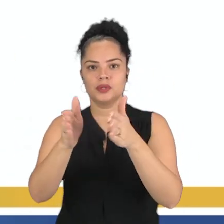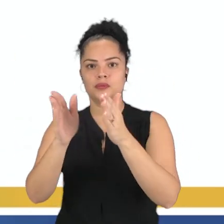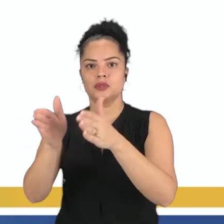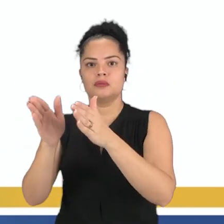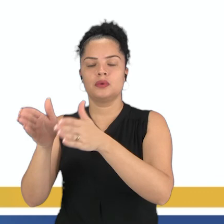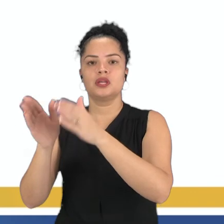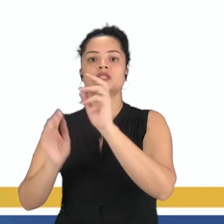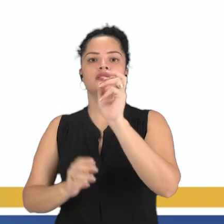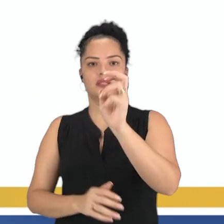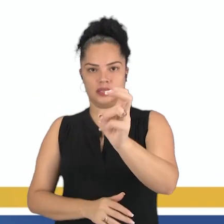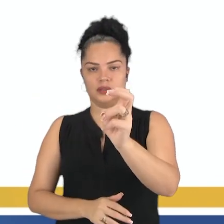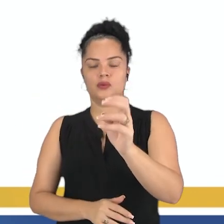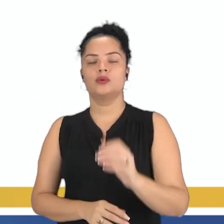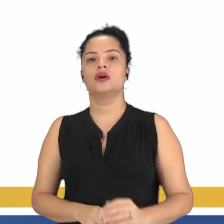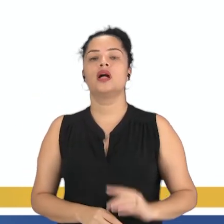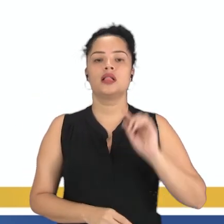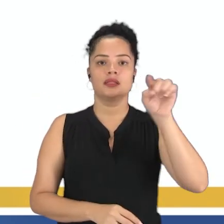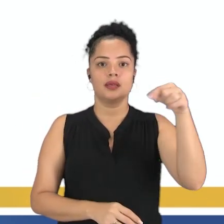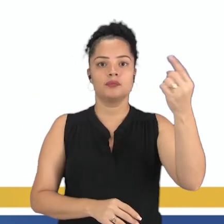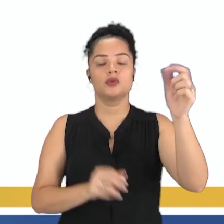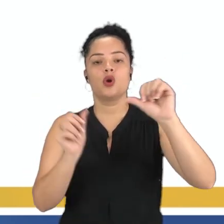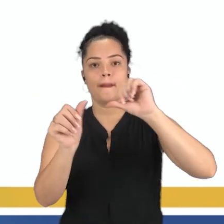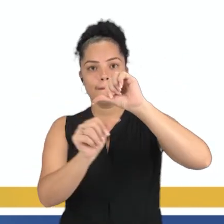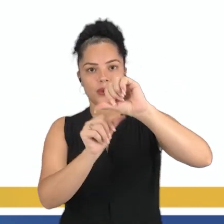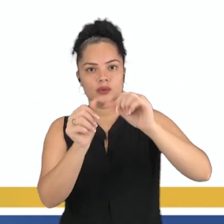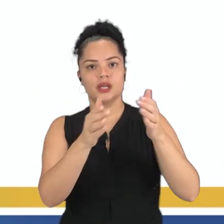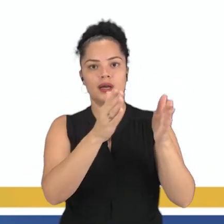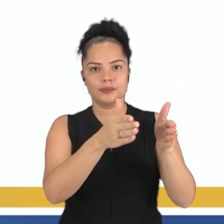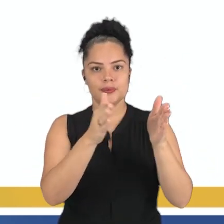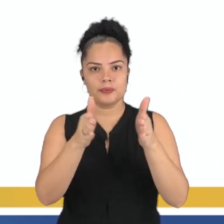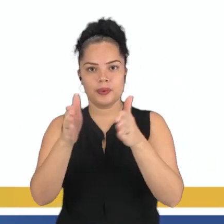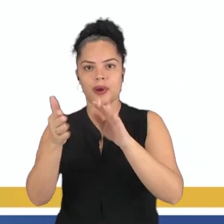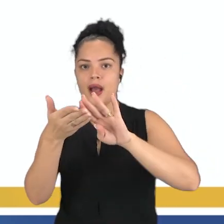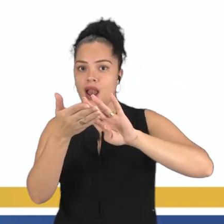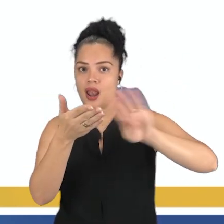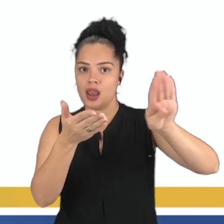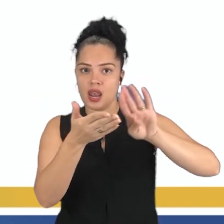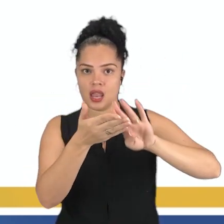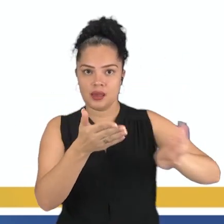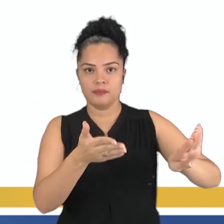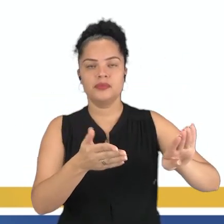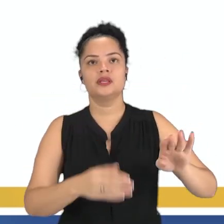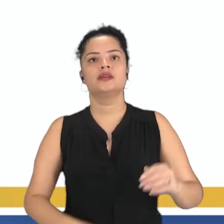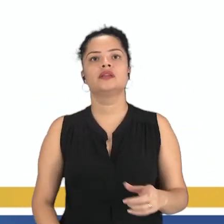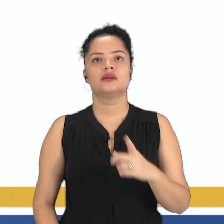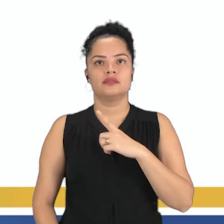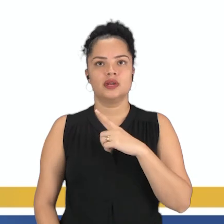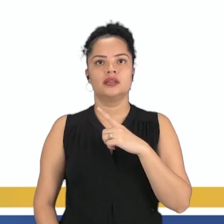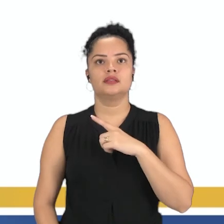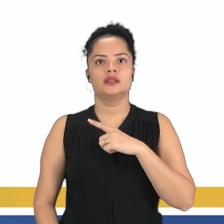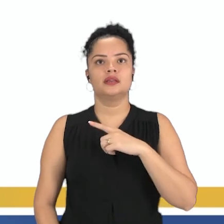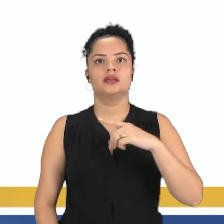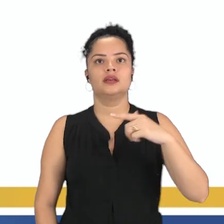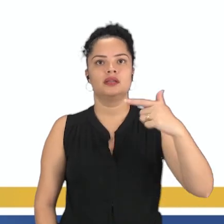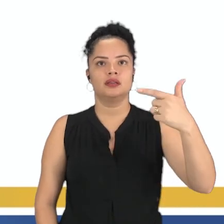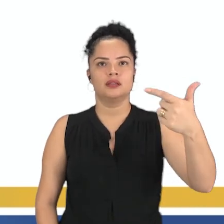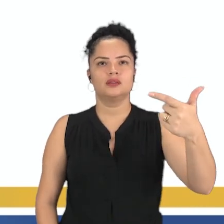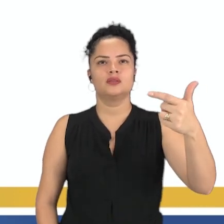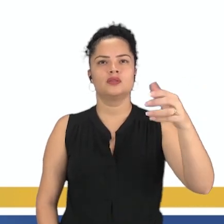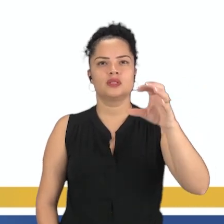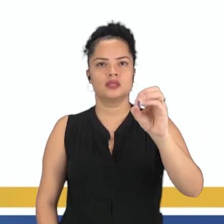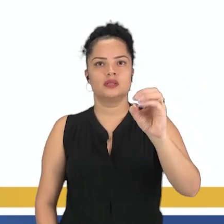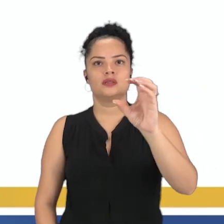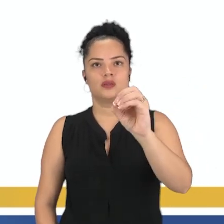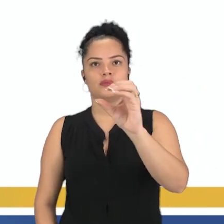faço o deslocamento dessas vírgulas, eu elimino-as, certo? Então, fica 200 mil dividido para 5 e dá 40